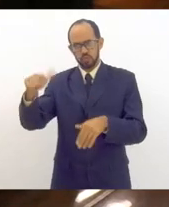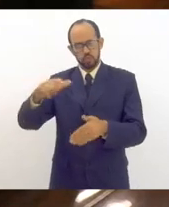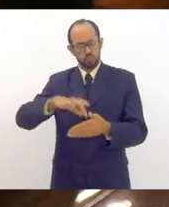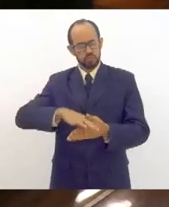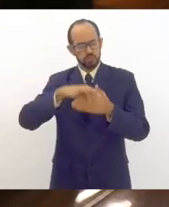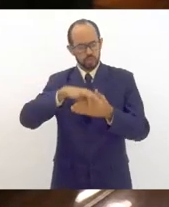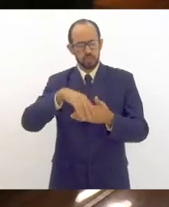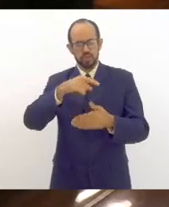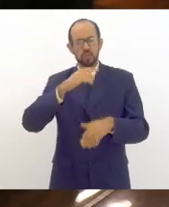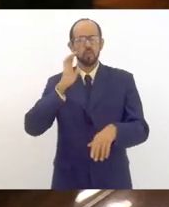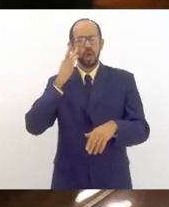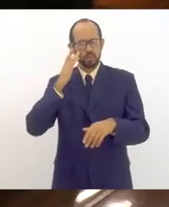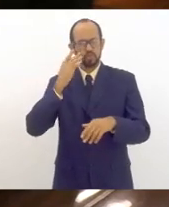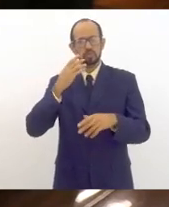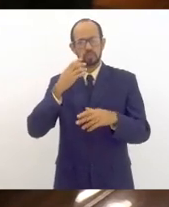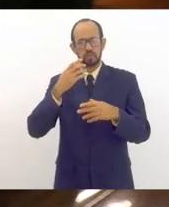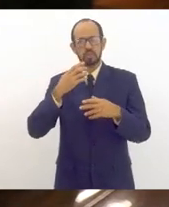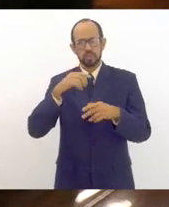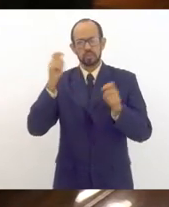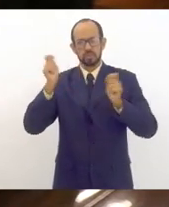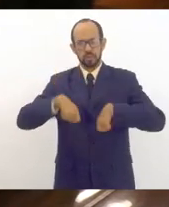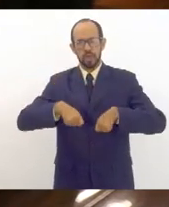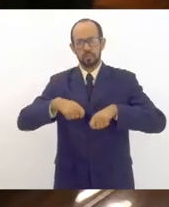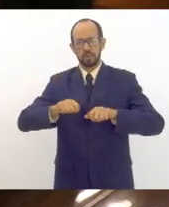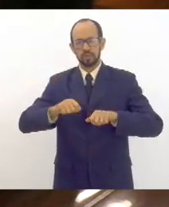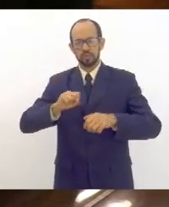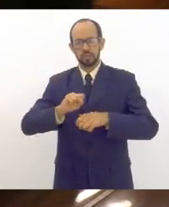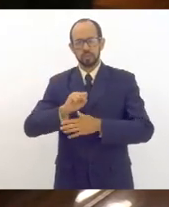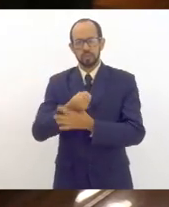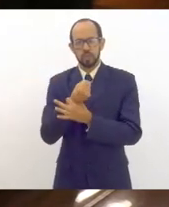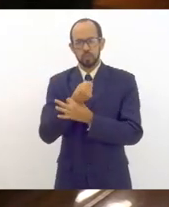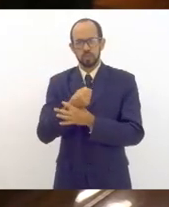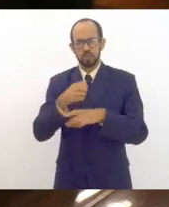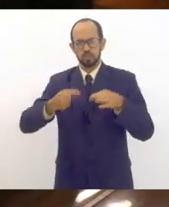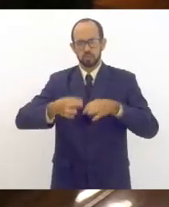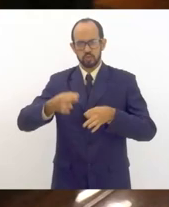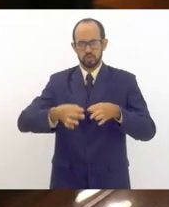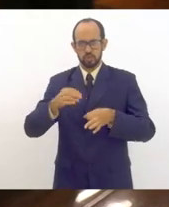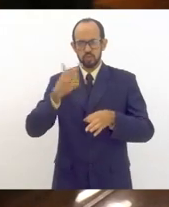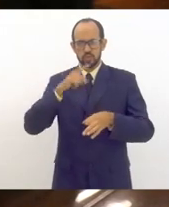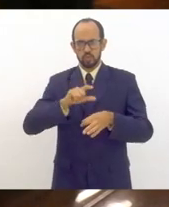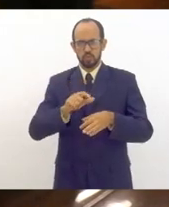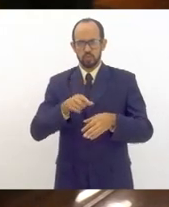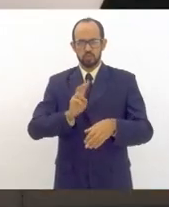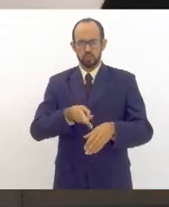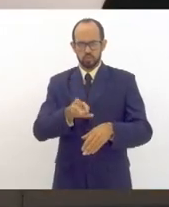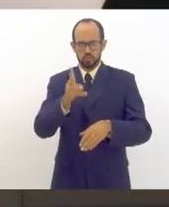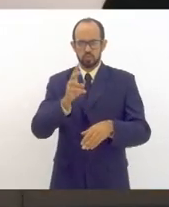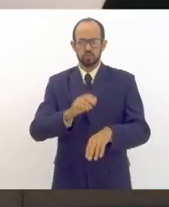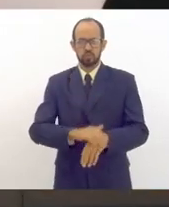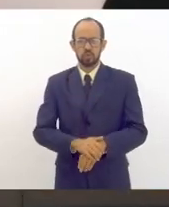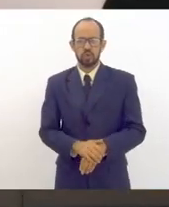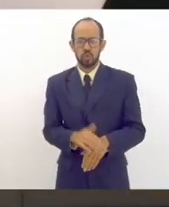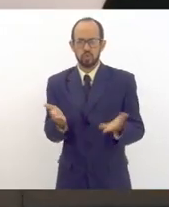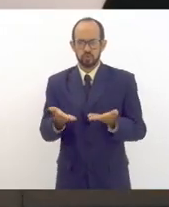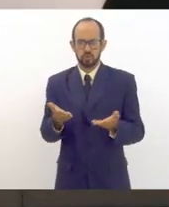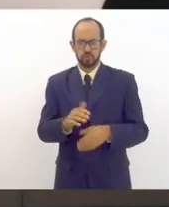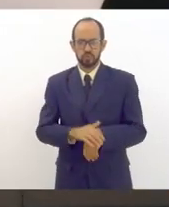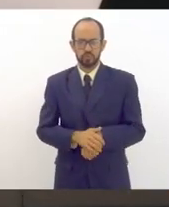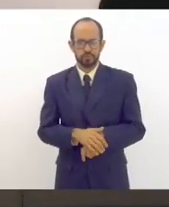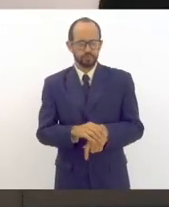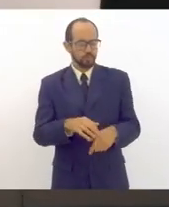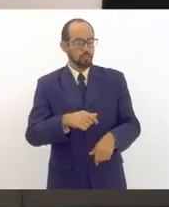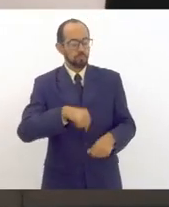da segurança jurídica para essa pauta de maneira bem razoável e a gente desobstrui a pauta a partir de hoje. Ok. Deputado Luiz, seguido deputada